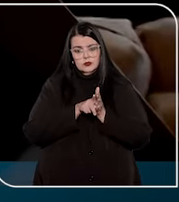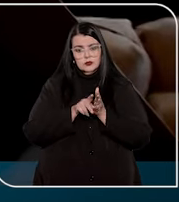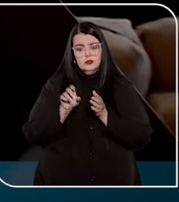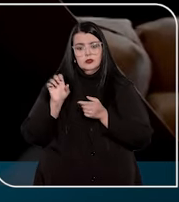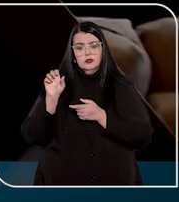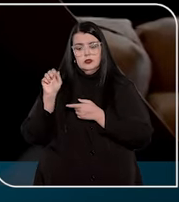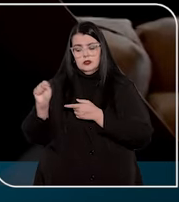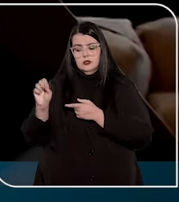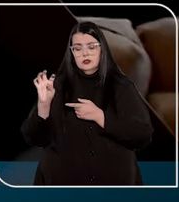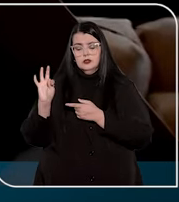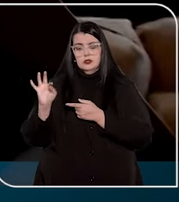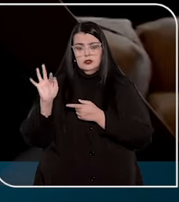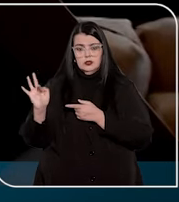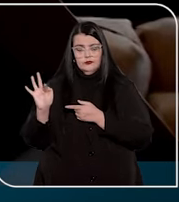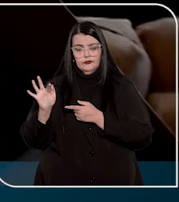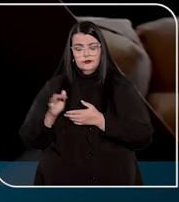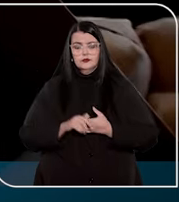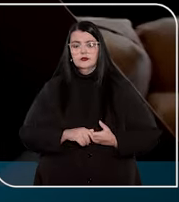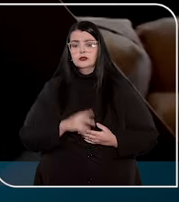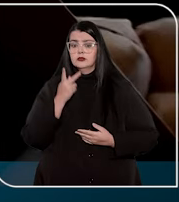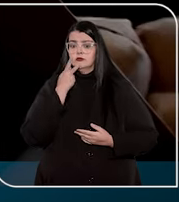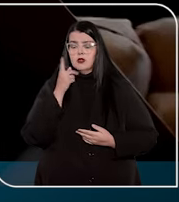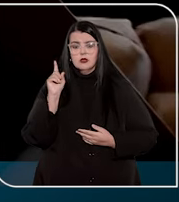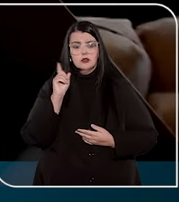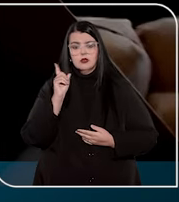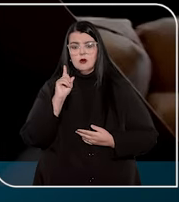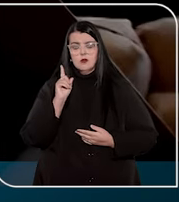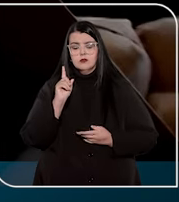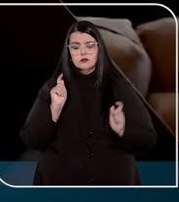Superior Tribunal de Justiça de dizer o seguinte: olha, não cabe